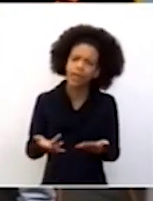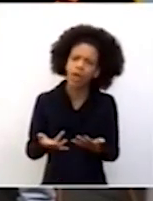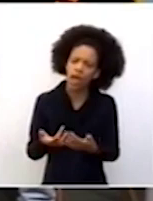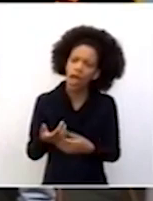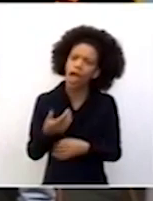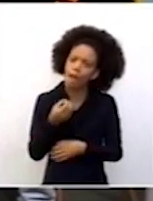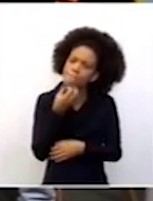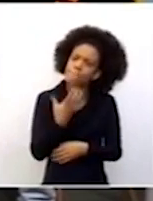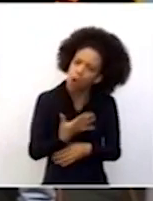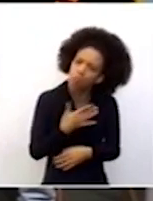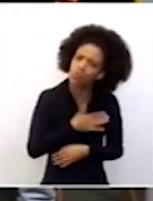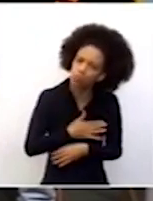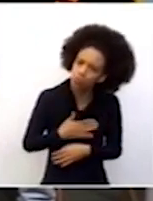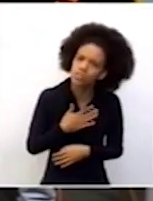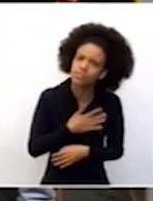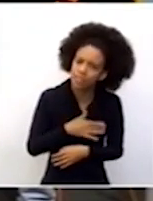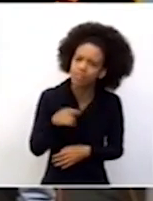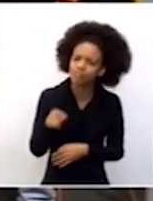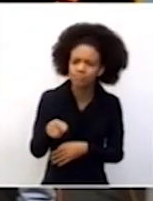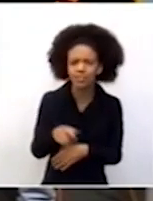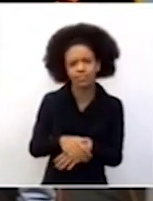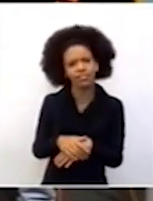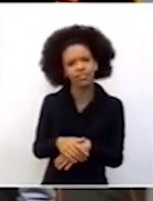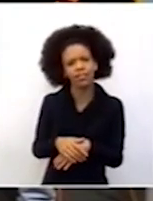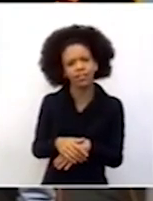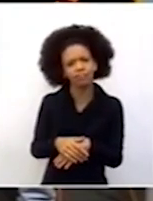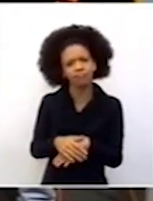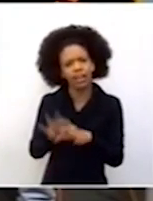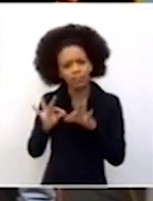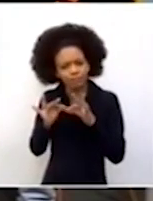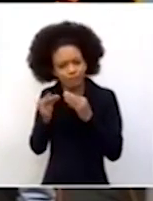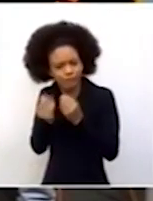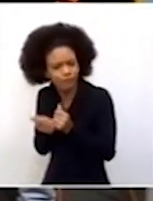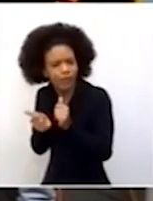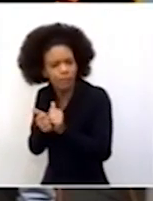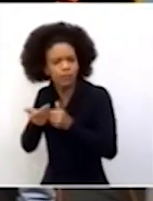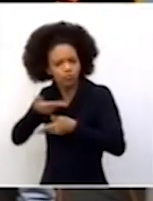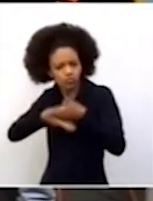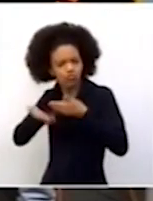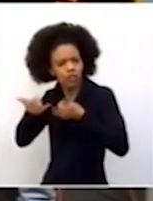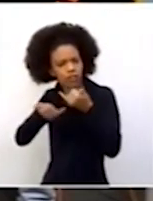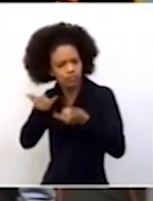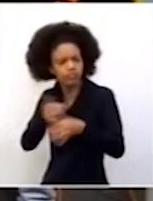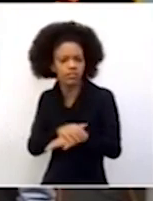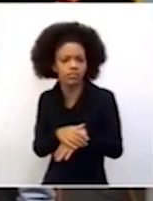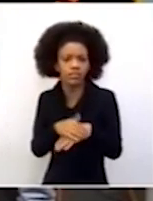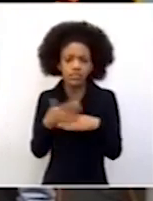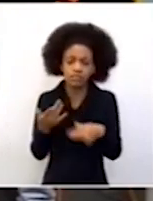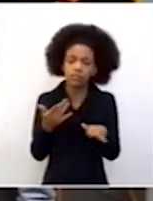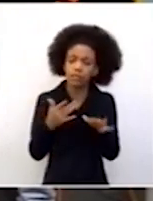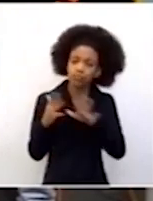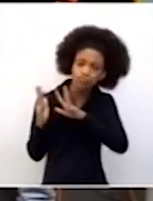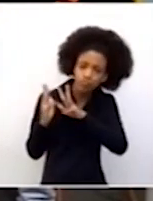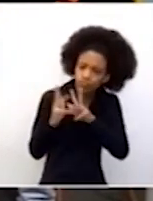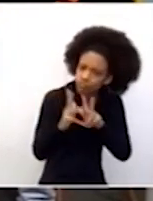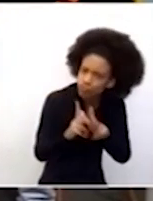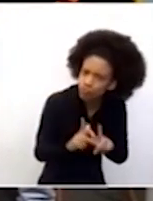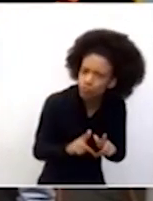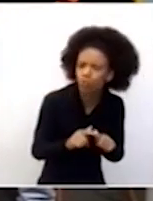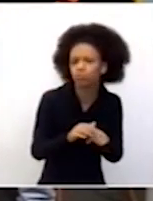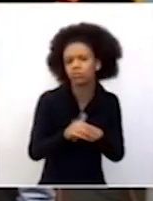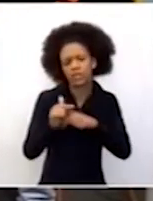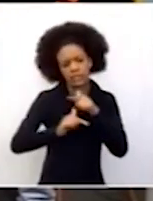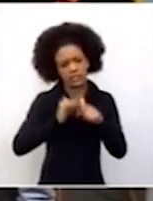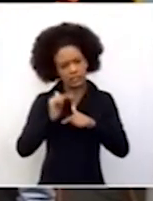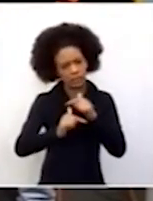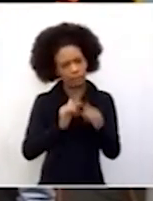é bacana, eu gostei dessa parte, né, Denise, que falou a interação da família, tá? E também de todos que discorreram aí, né, de trabalhar